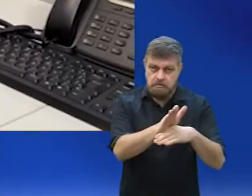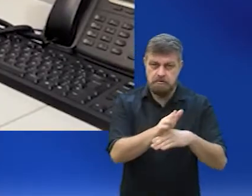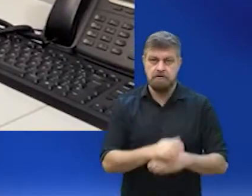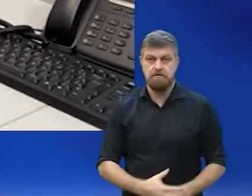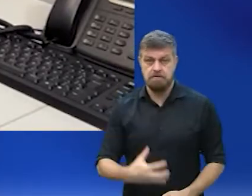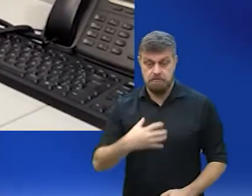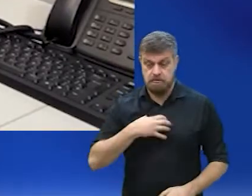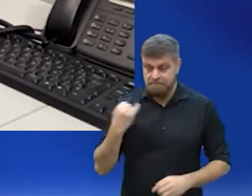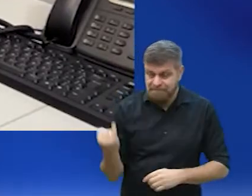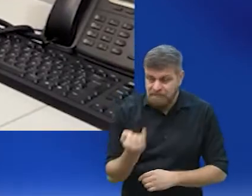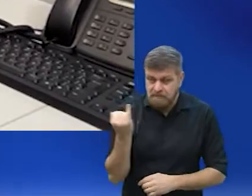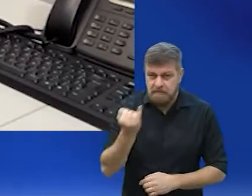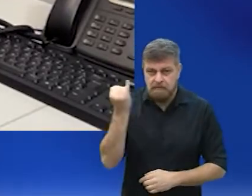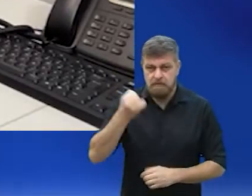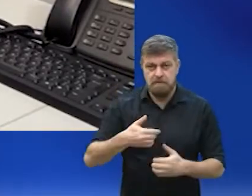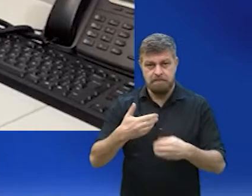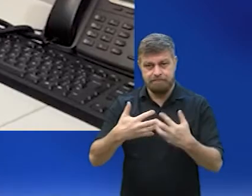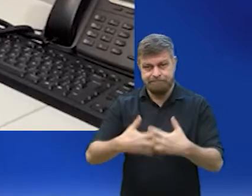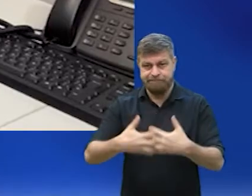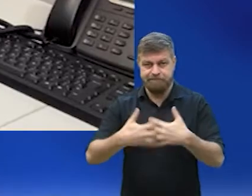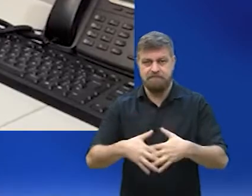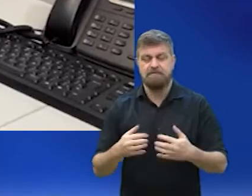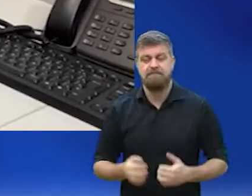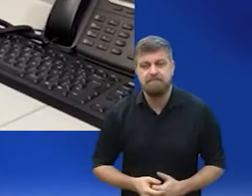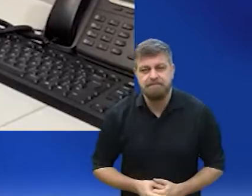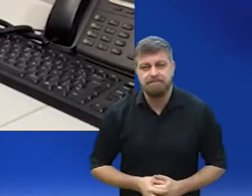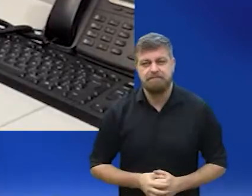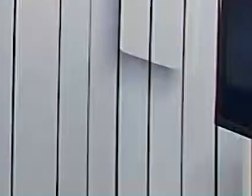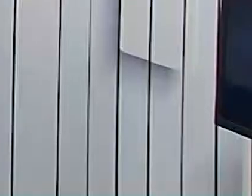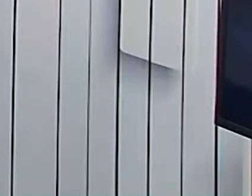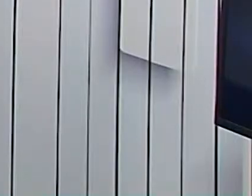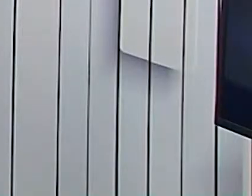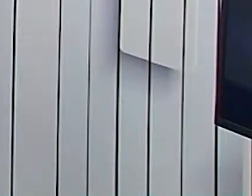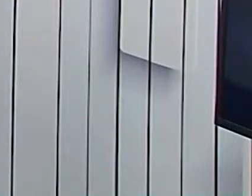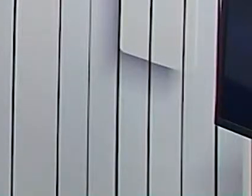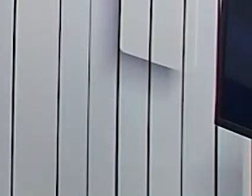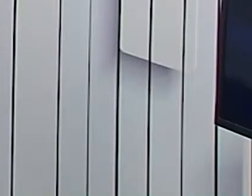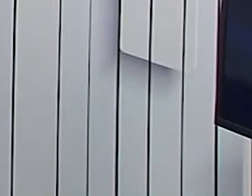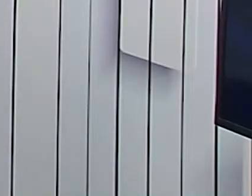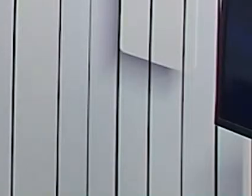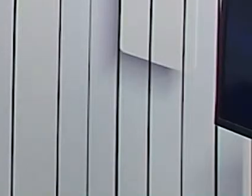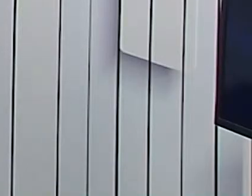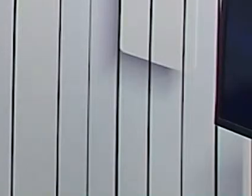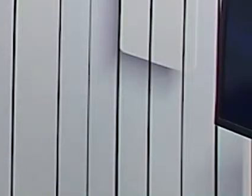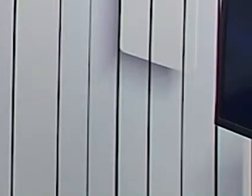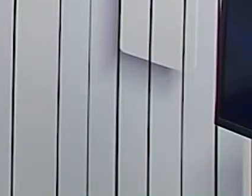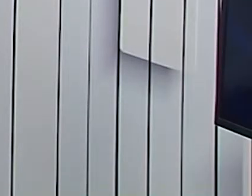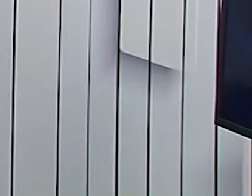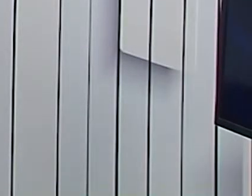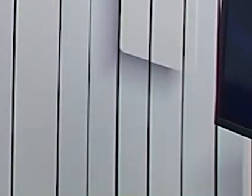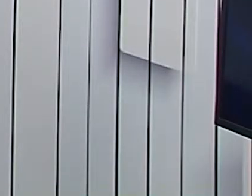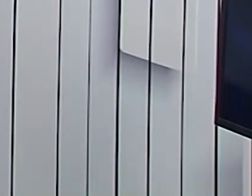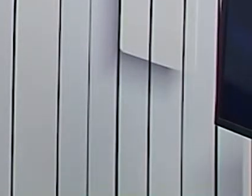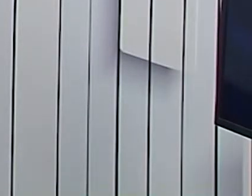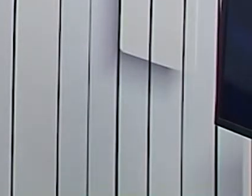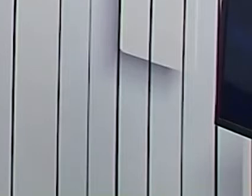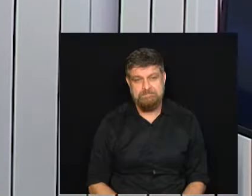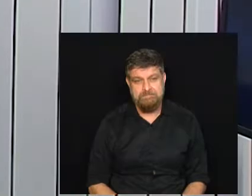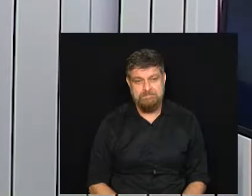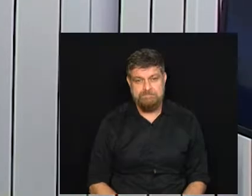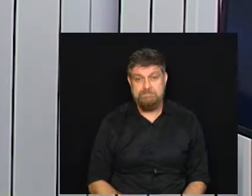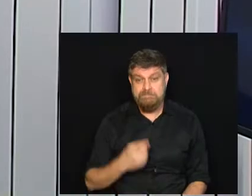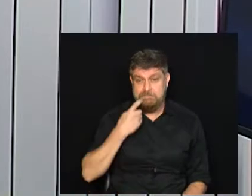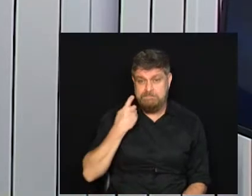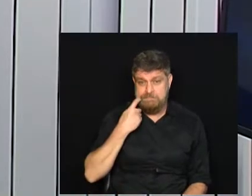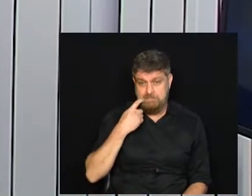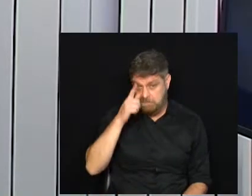municipais, ajudando, assim, de forma muito importante, nossa cidade. O vereador Gustavo Peta realizou na última sexta-feira